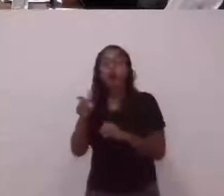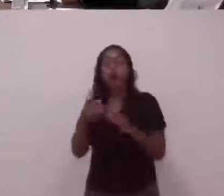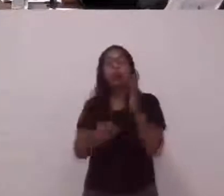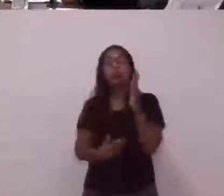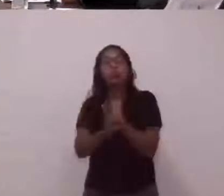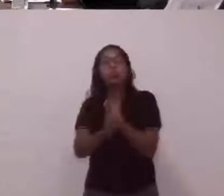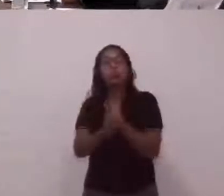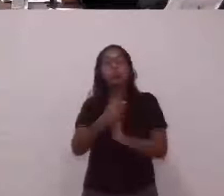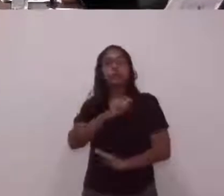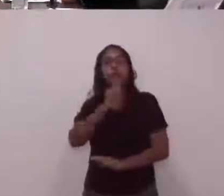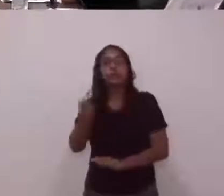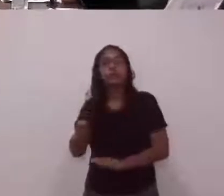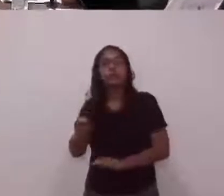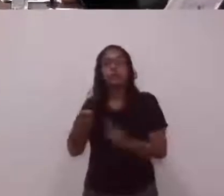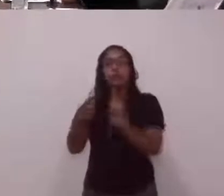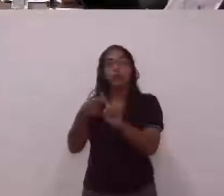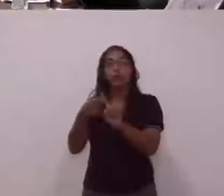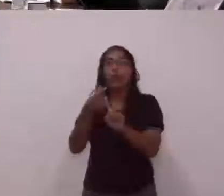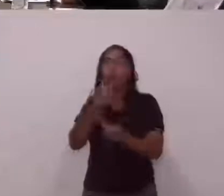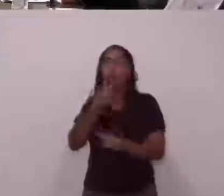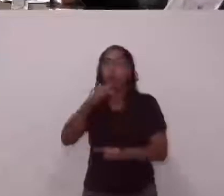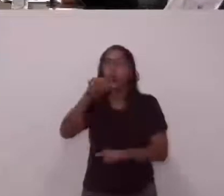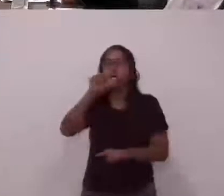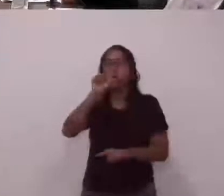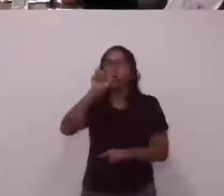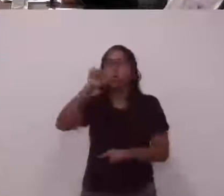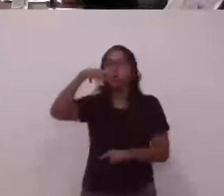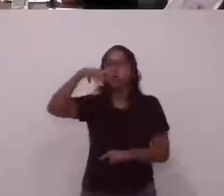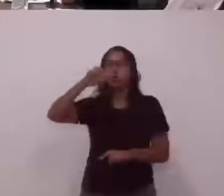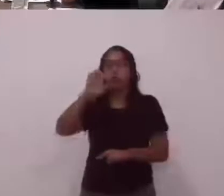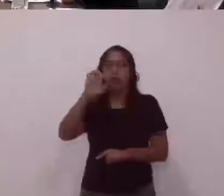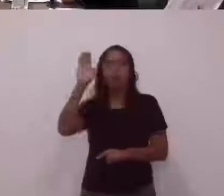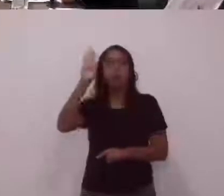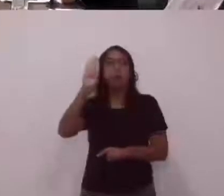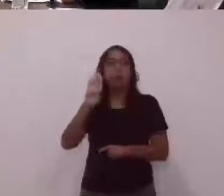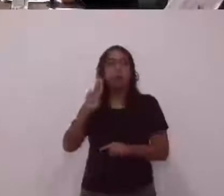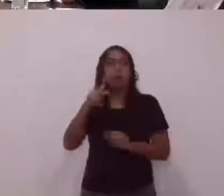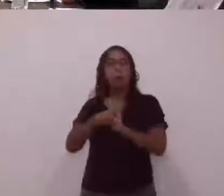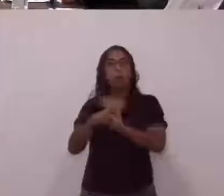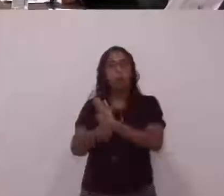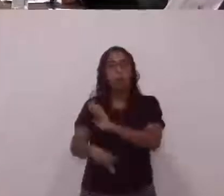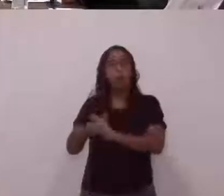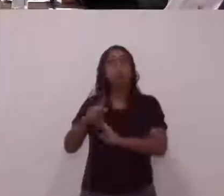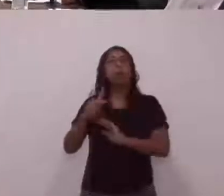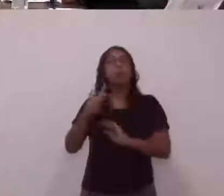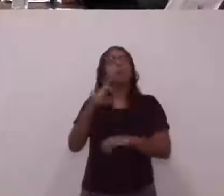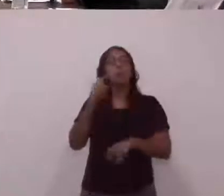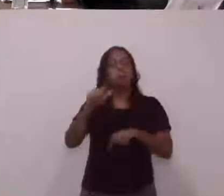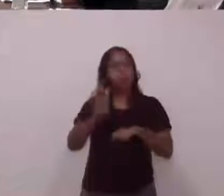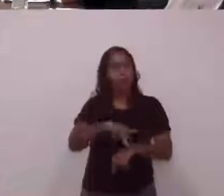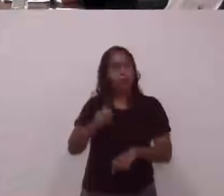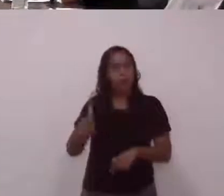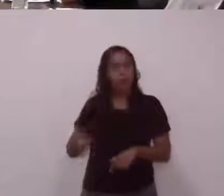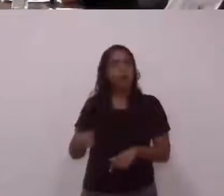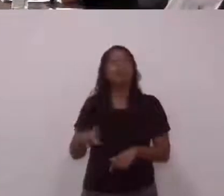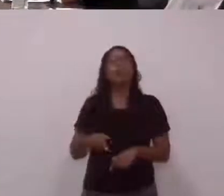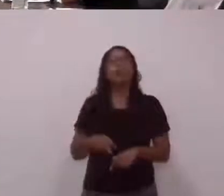1, Jaime César da Cruz, brasileiro, casado, professor, RG, número 20,